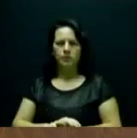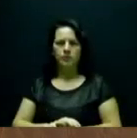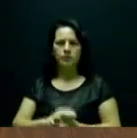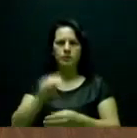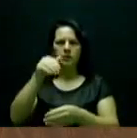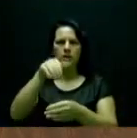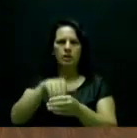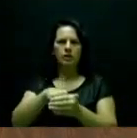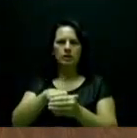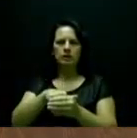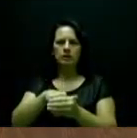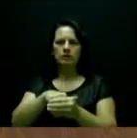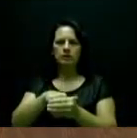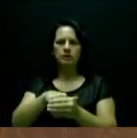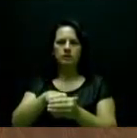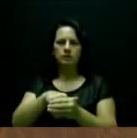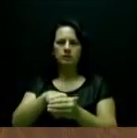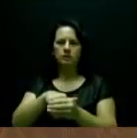Em votação.